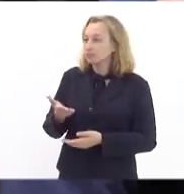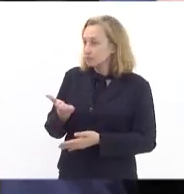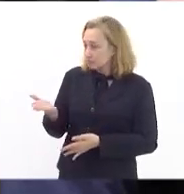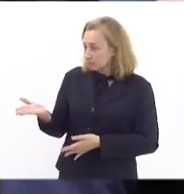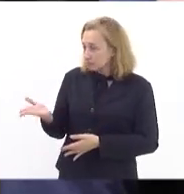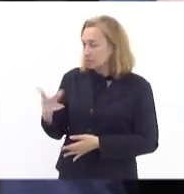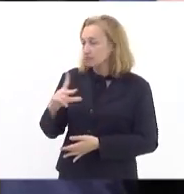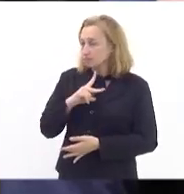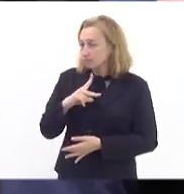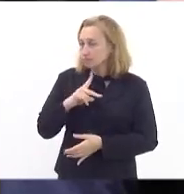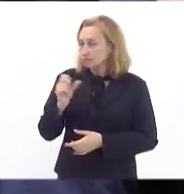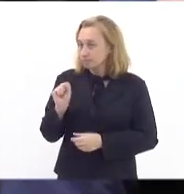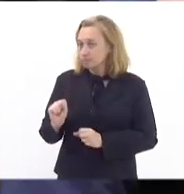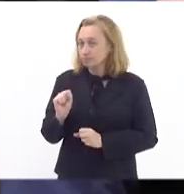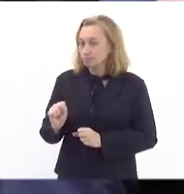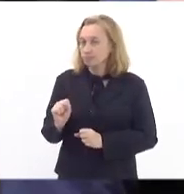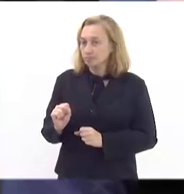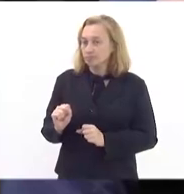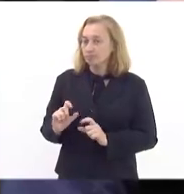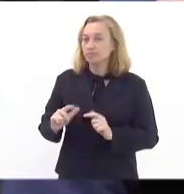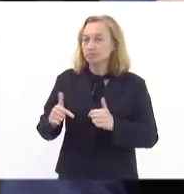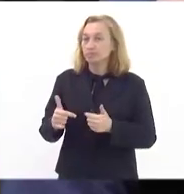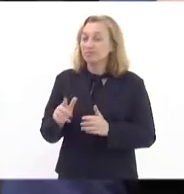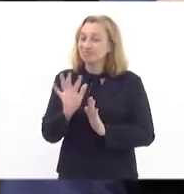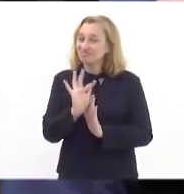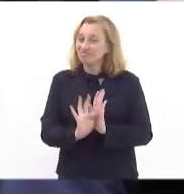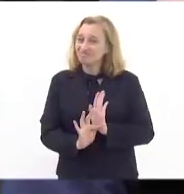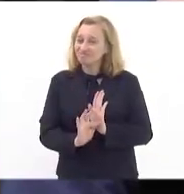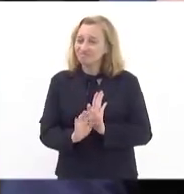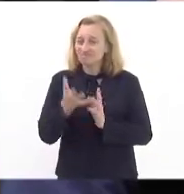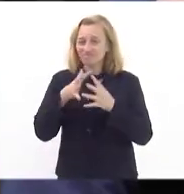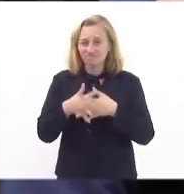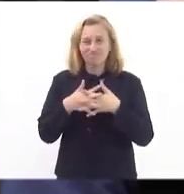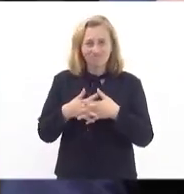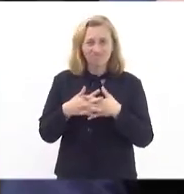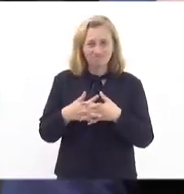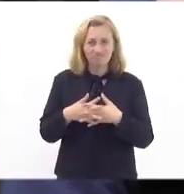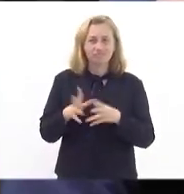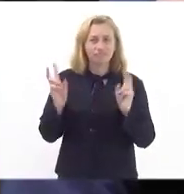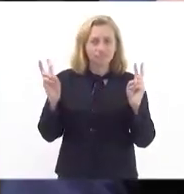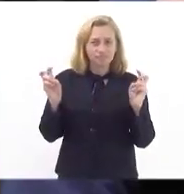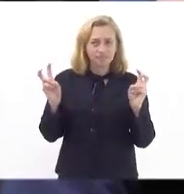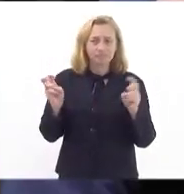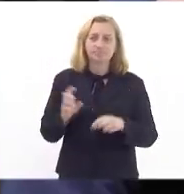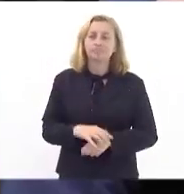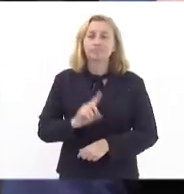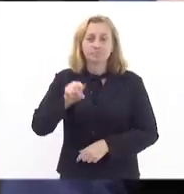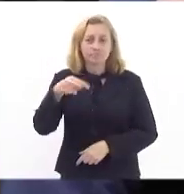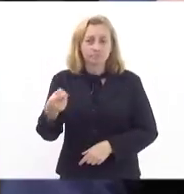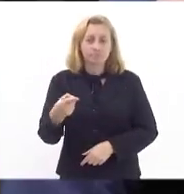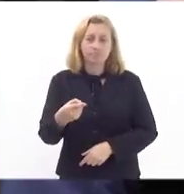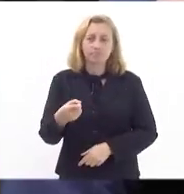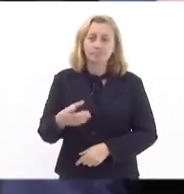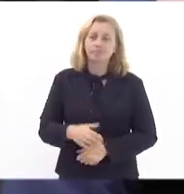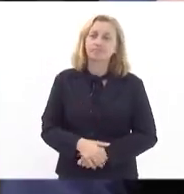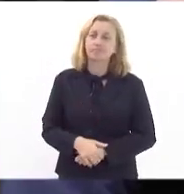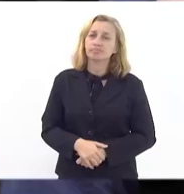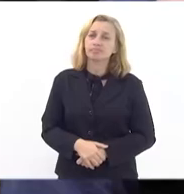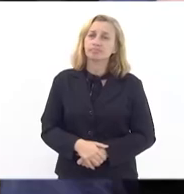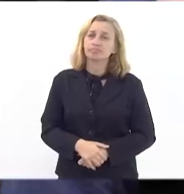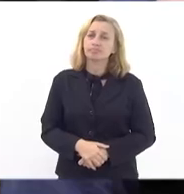tocando dizer esse seu texto aqui desse parafuso tá tá confuso essa questão a outra